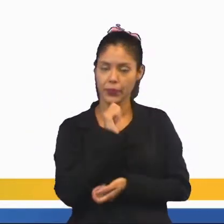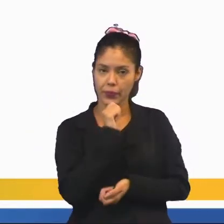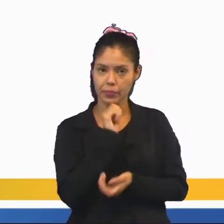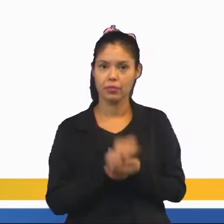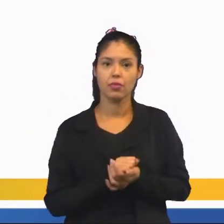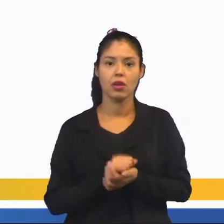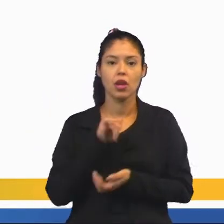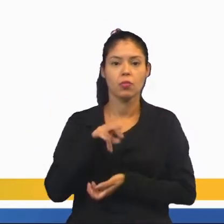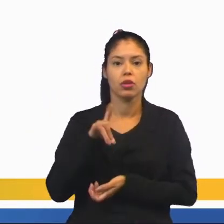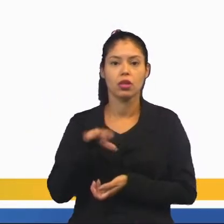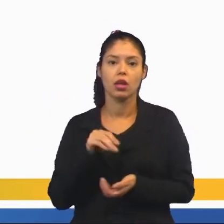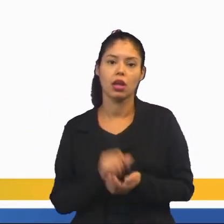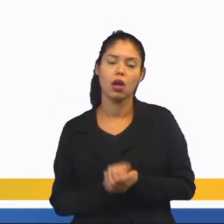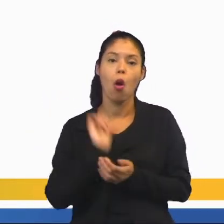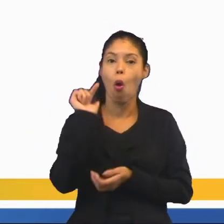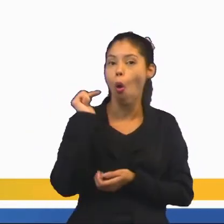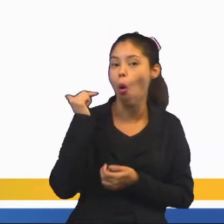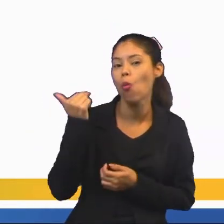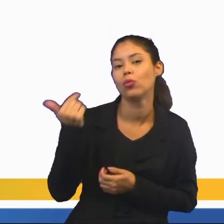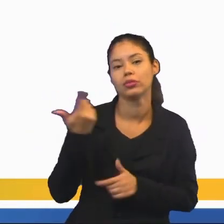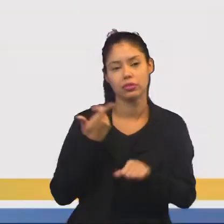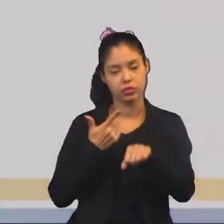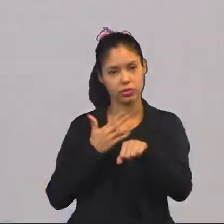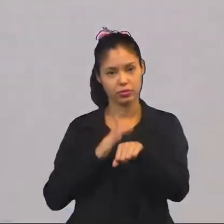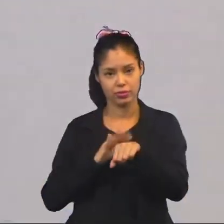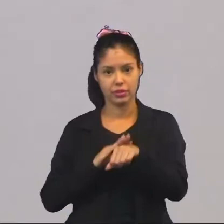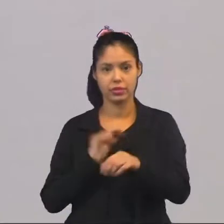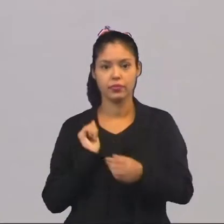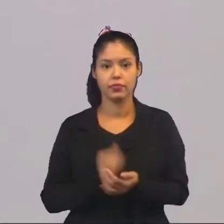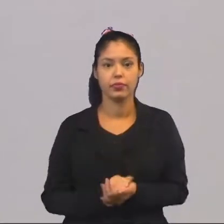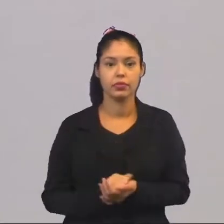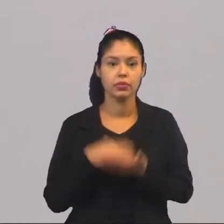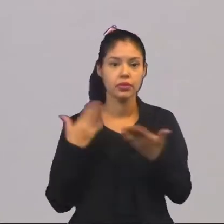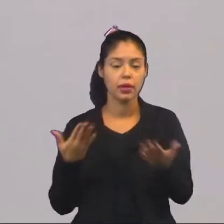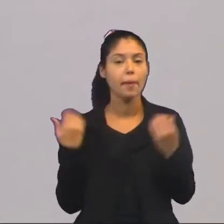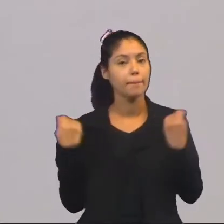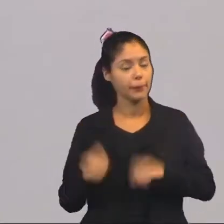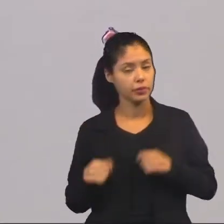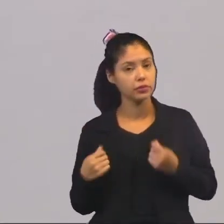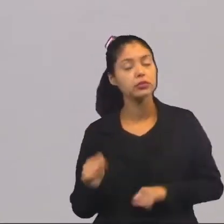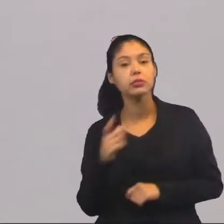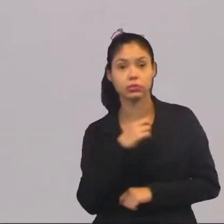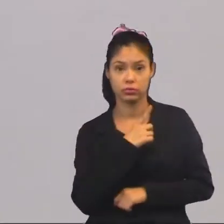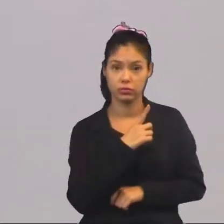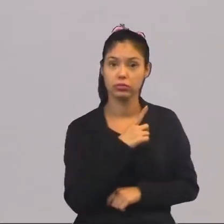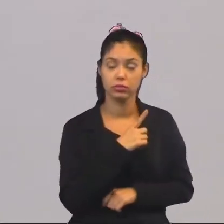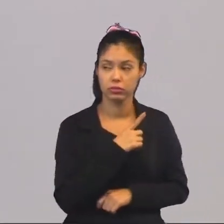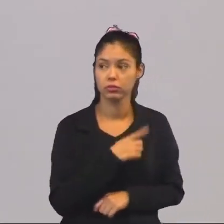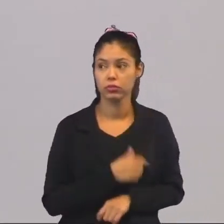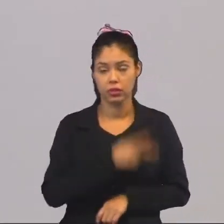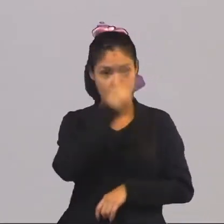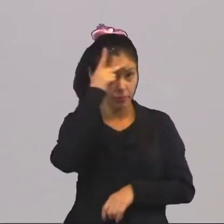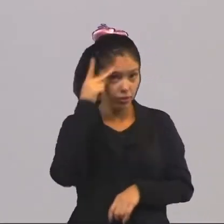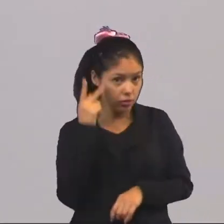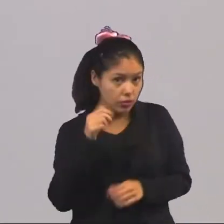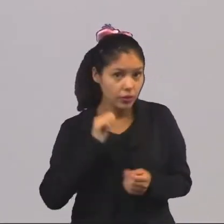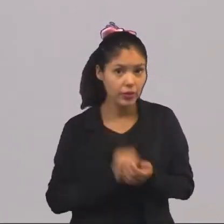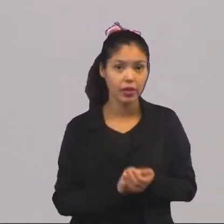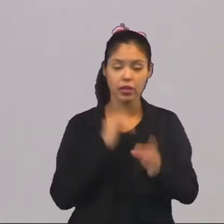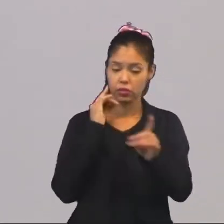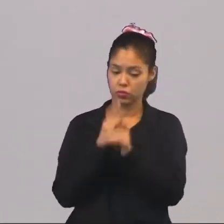fraca, podem surgir outros tipos de doenças. Então, é necessário que a pessoa